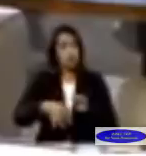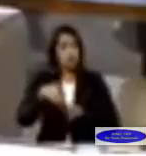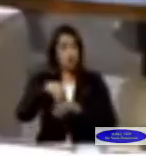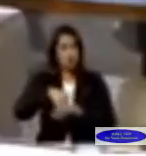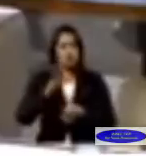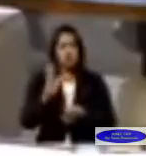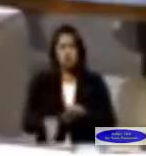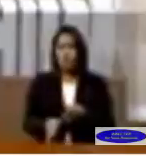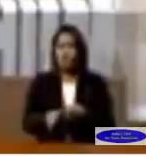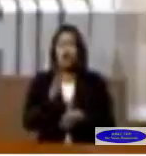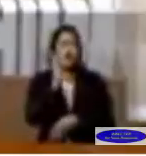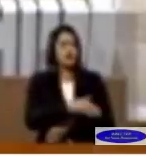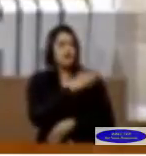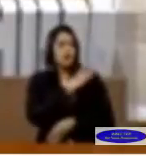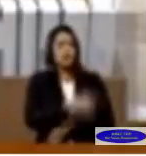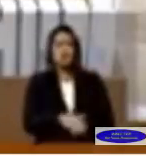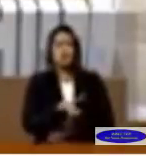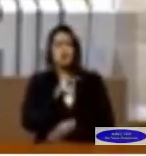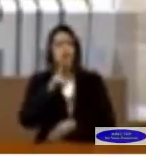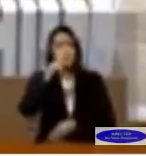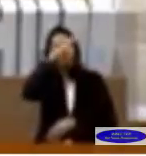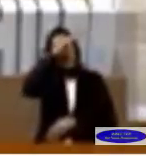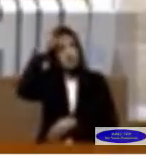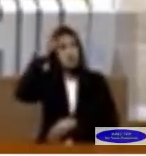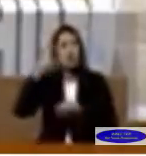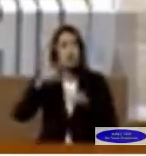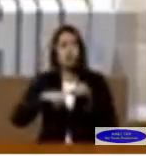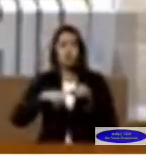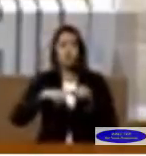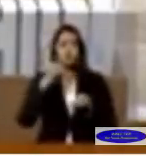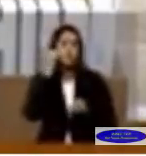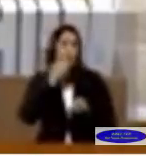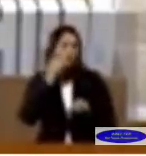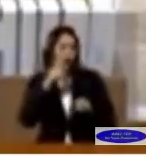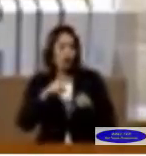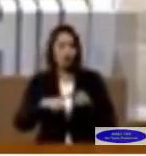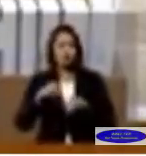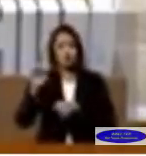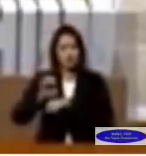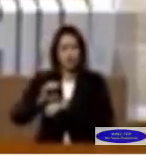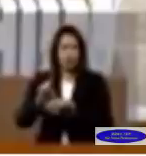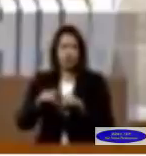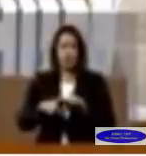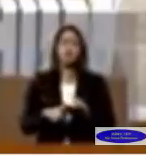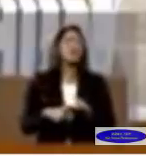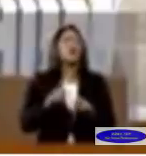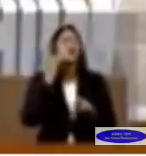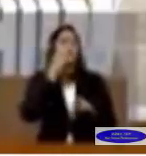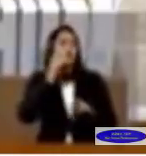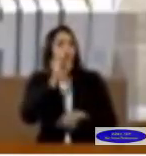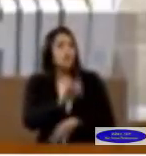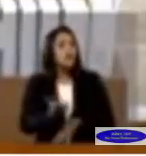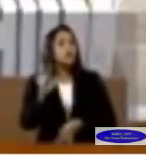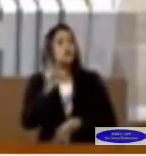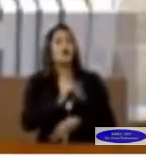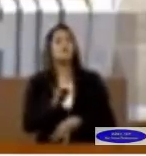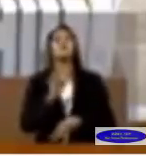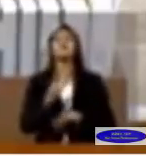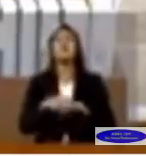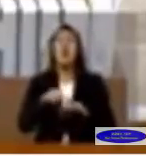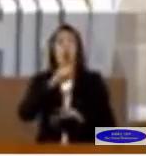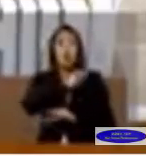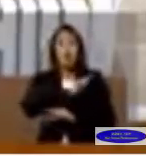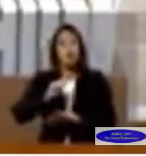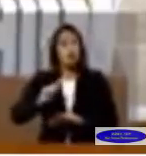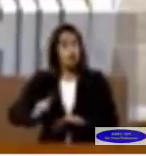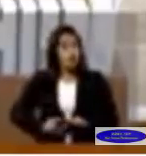Nacional, vamos e venhamos, a que é mais eficiente e a que é mais célere. E